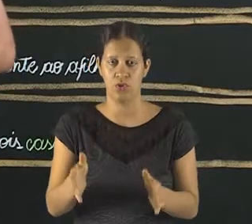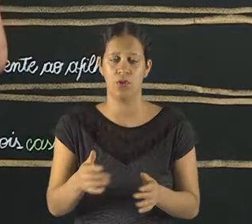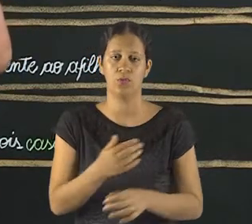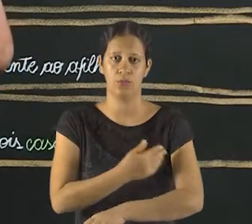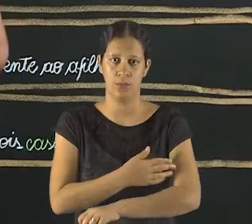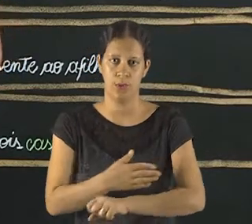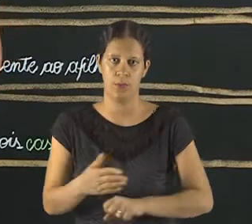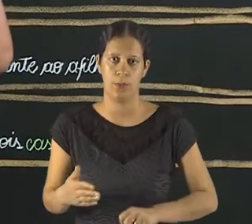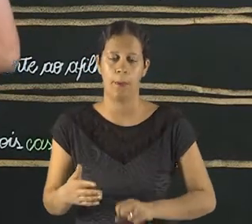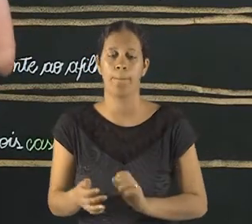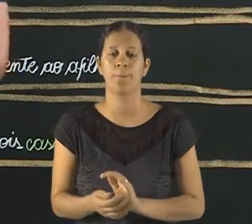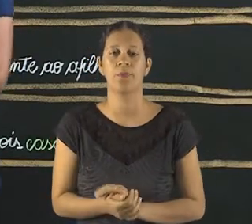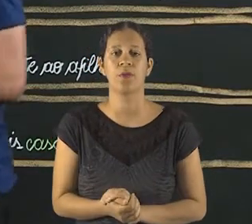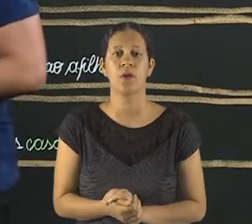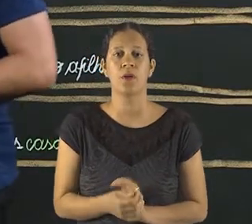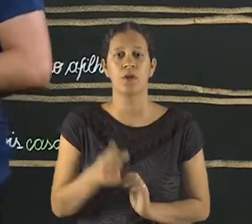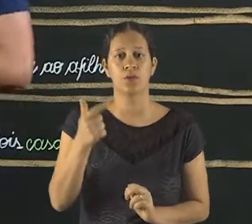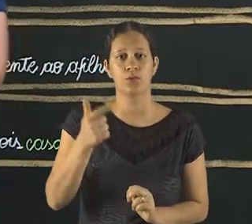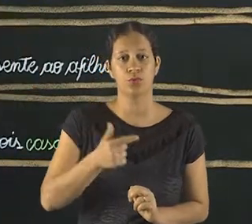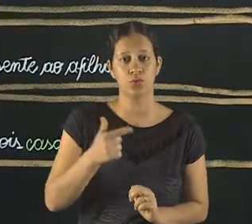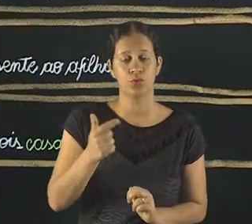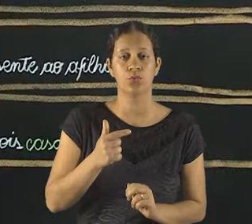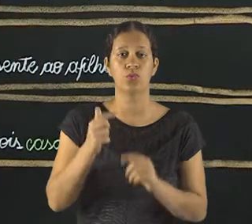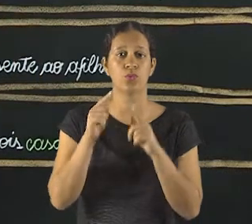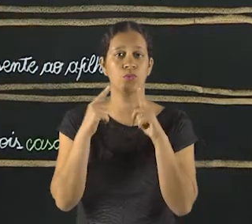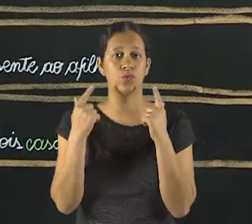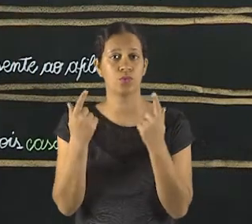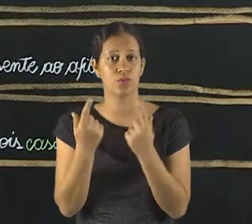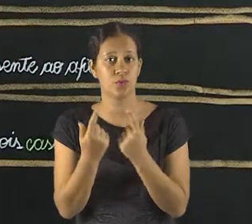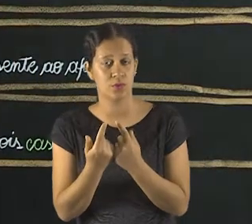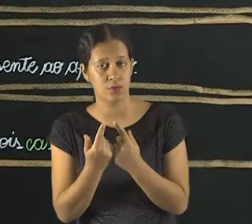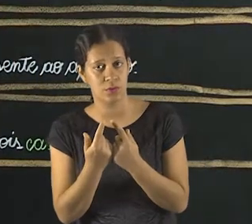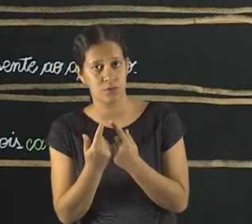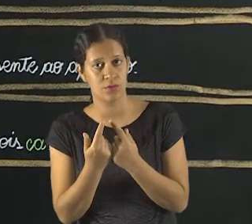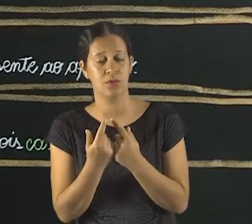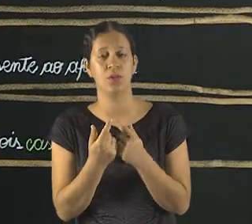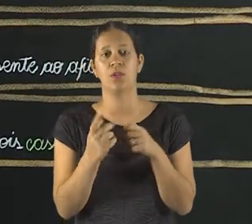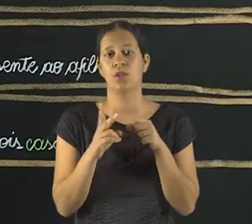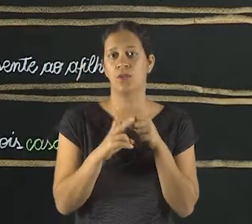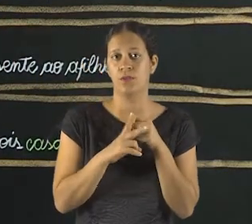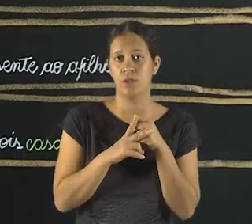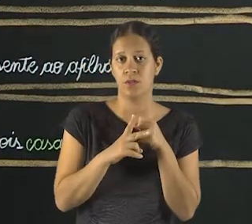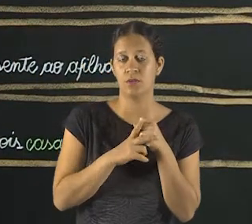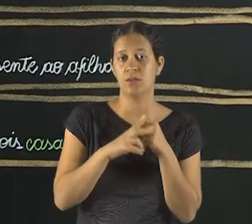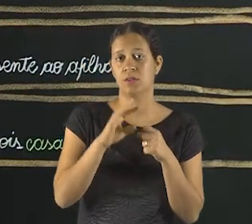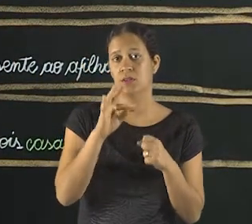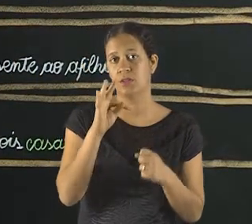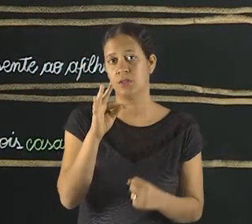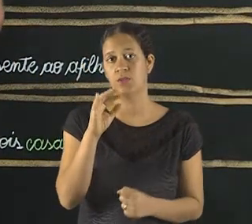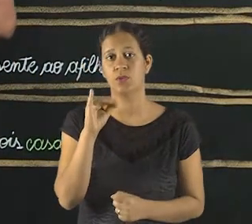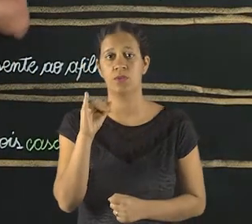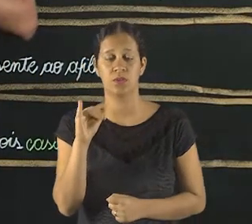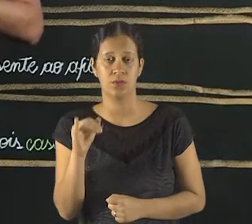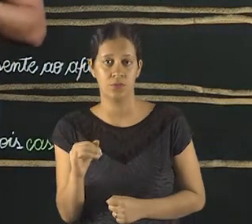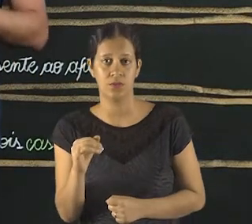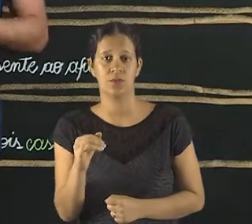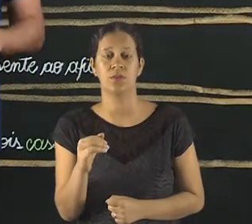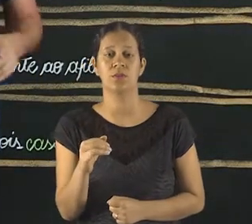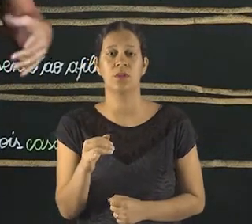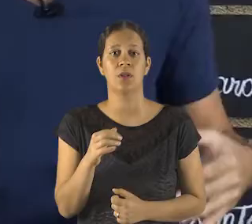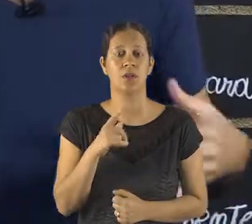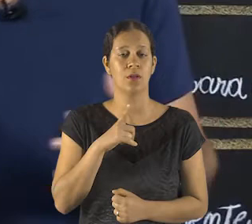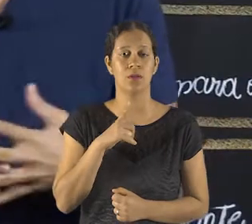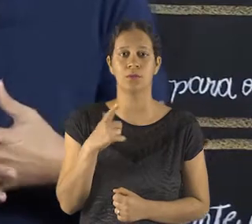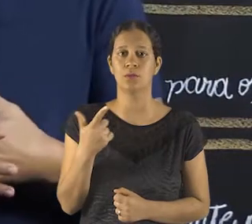regra que a gente está acostumado. Um segundo grupo de verbos transitivos são os verbos transitivos indiretos. A palavra